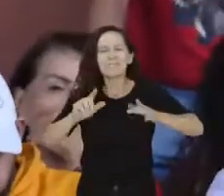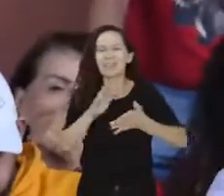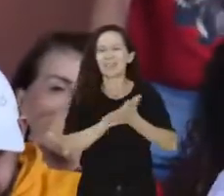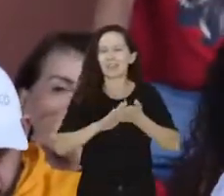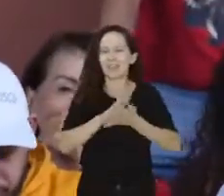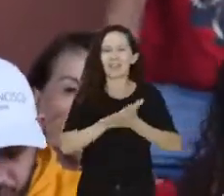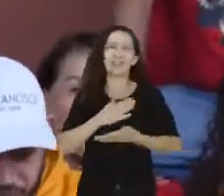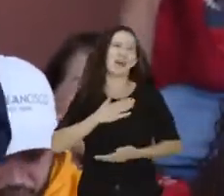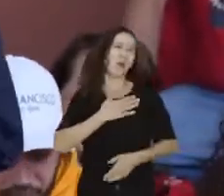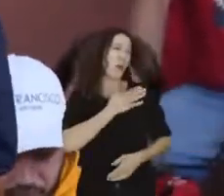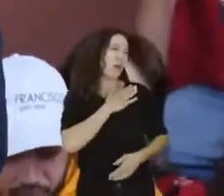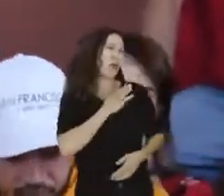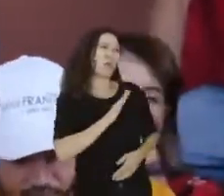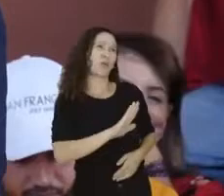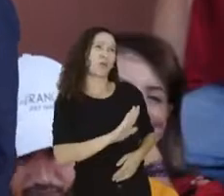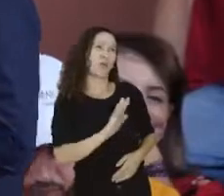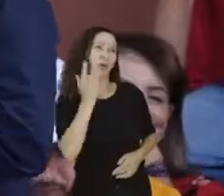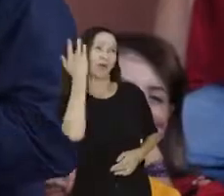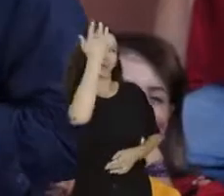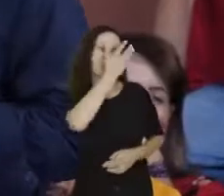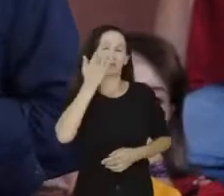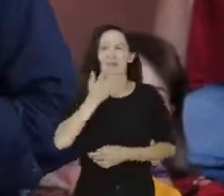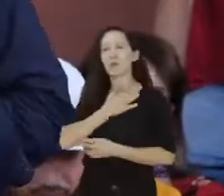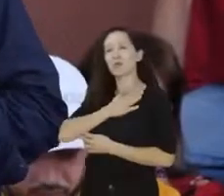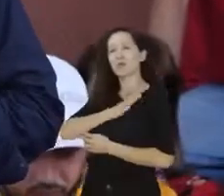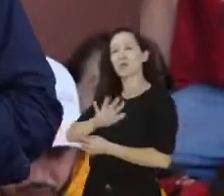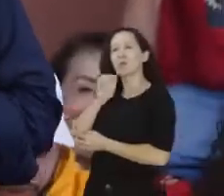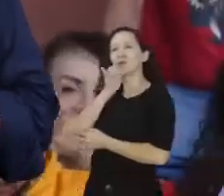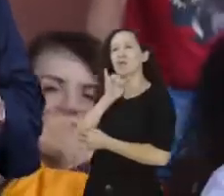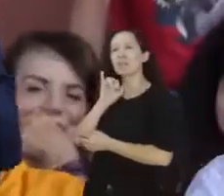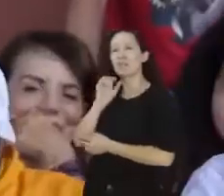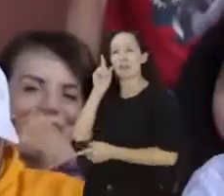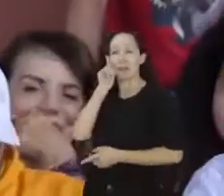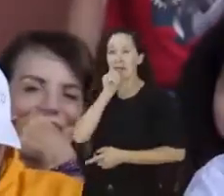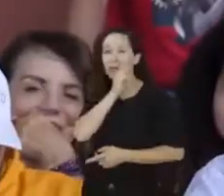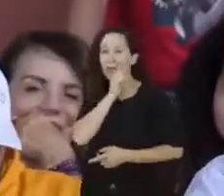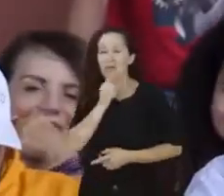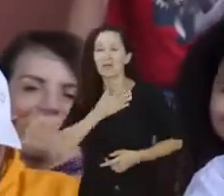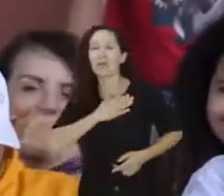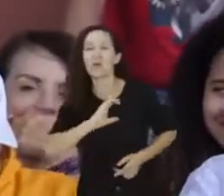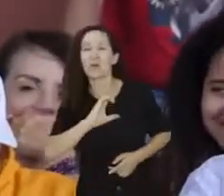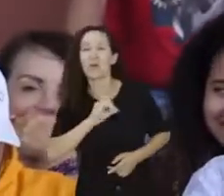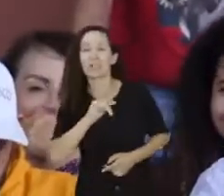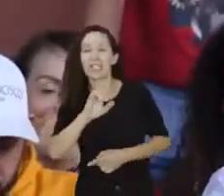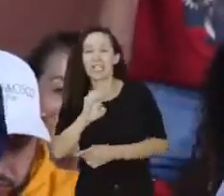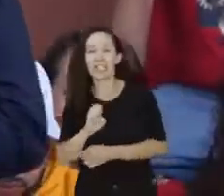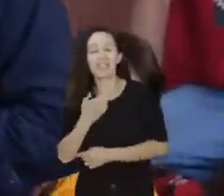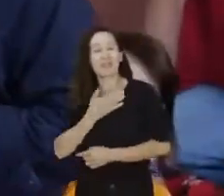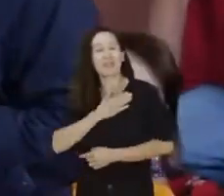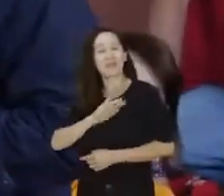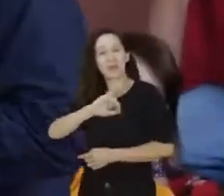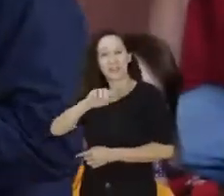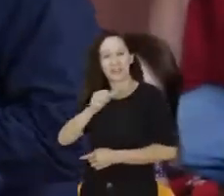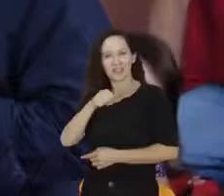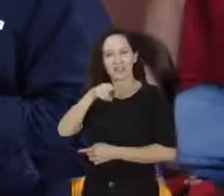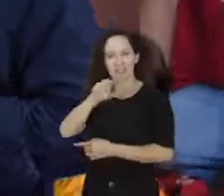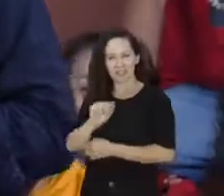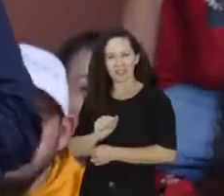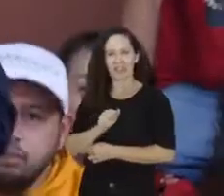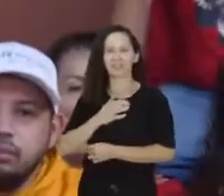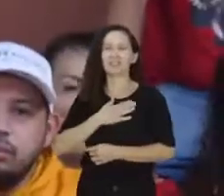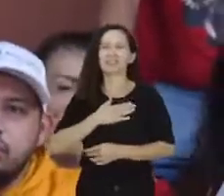dessa Haddad, eu não gosto dessa Gleice, eu não gosto dessa Janja, o meu pai é atrasado, a minha mãe